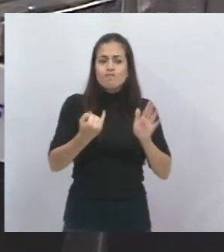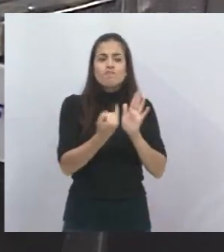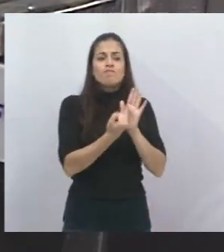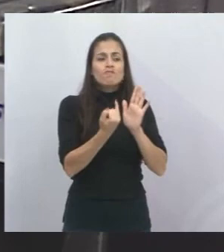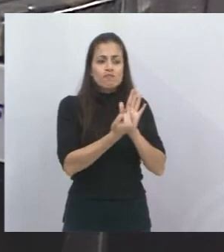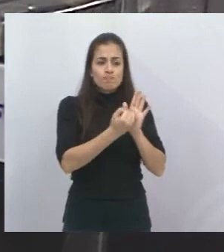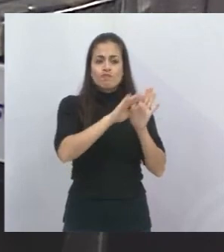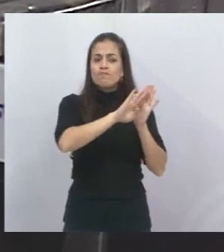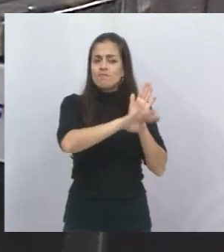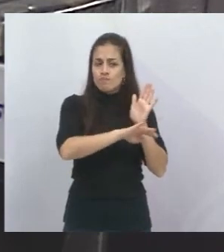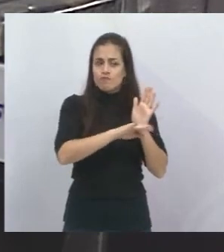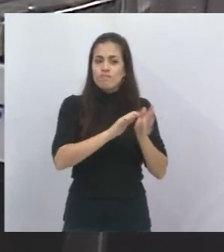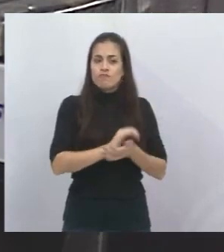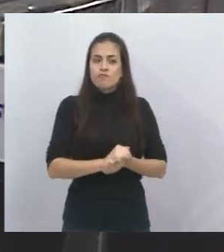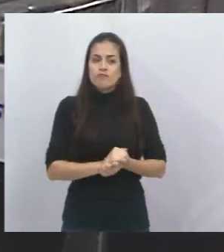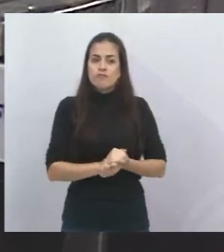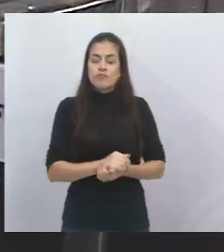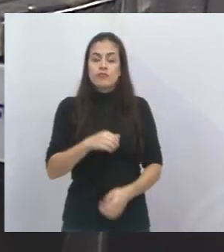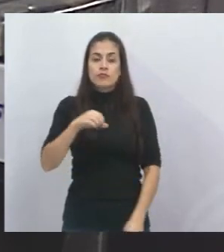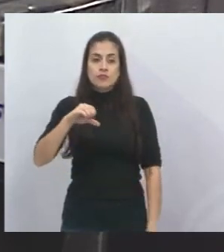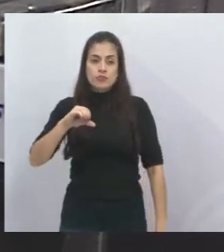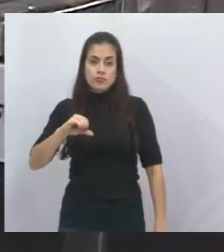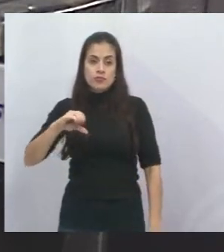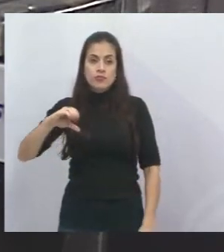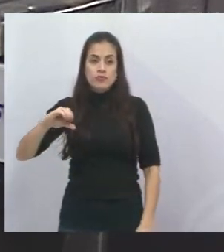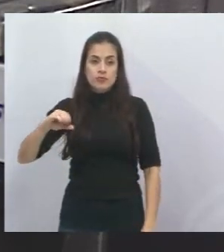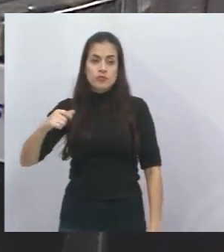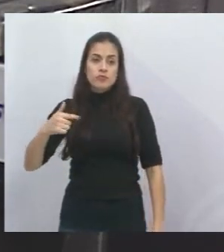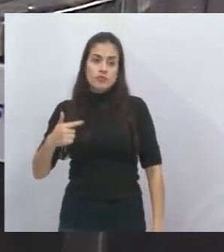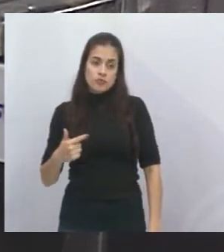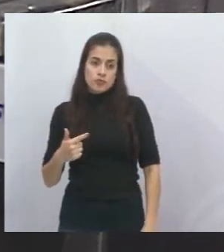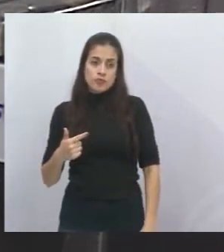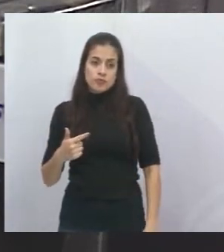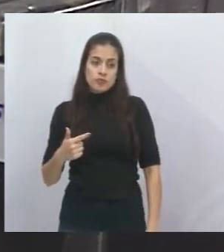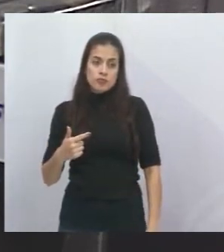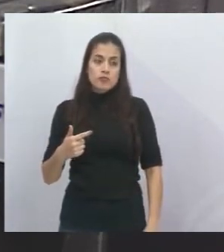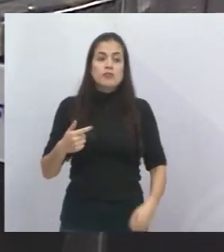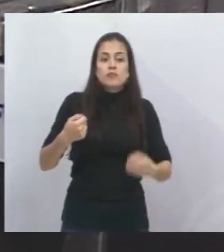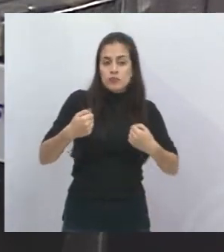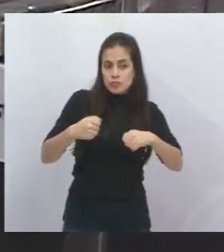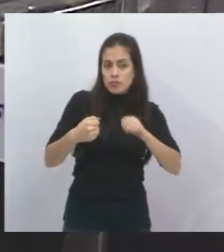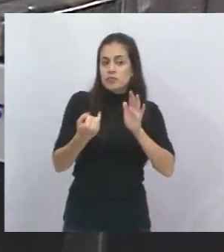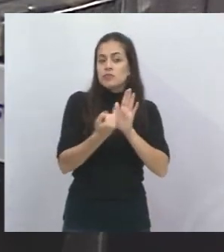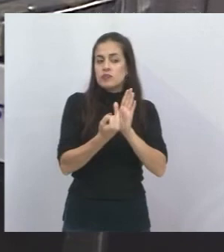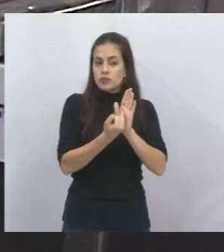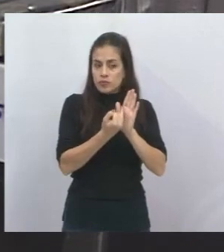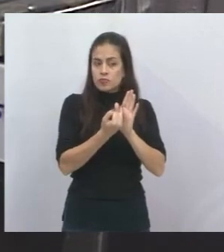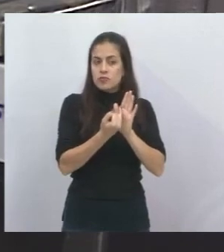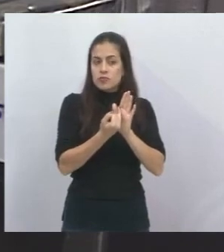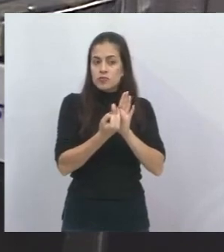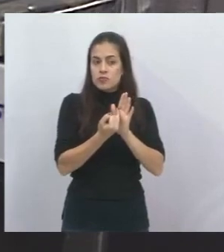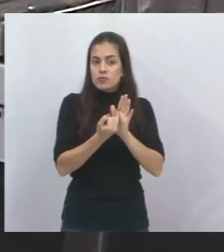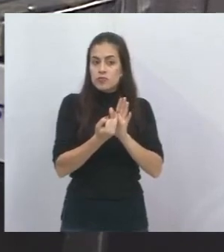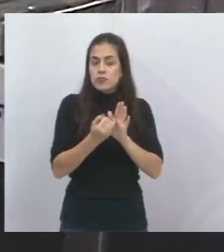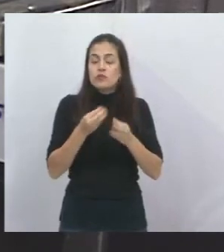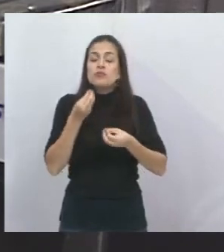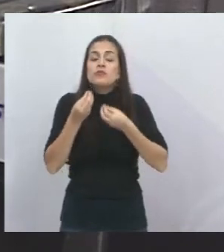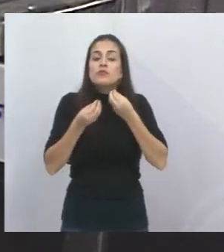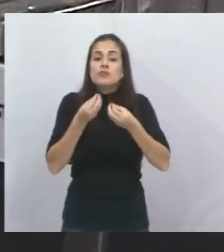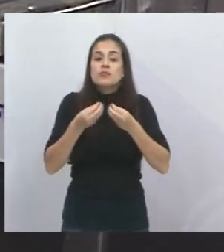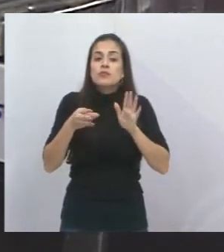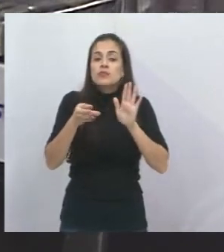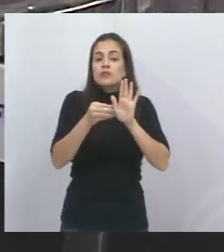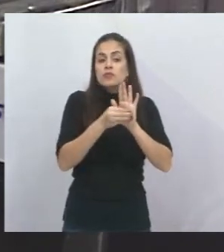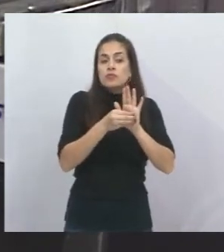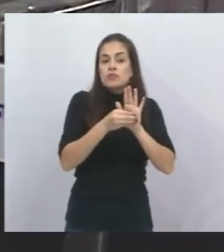982 aposentados e pensionistas vão ser atingidos. Mas de que forma? De que forma? Daquilo que a gente colocou como emenda, acima de